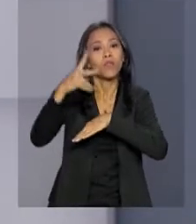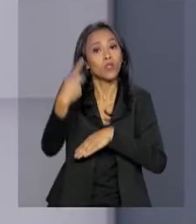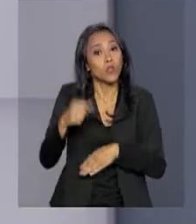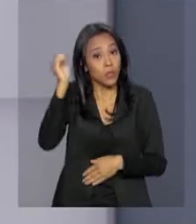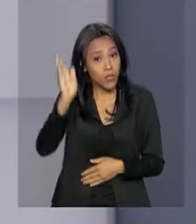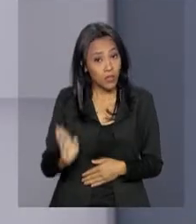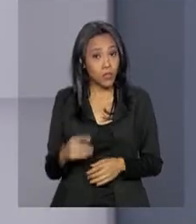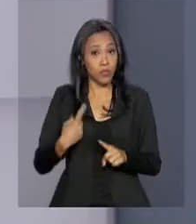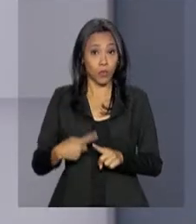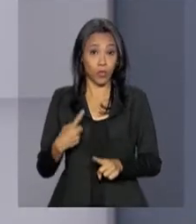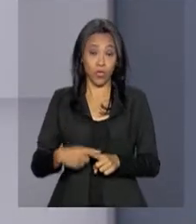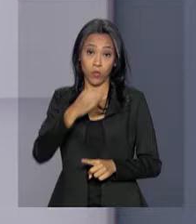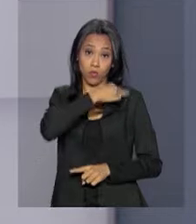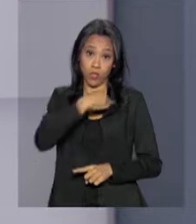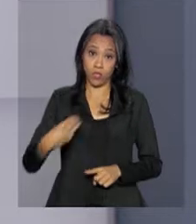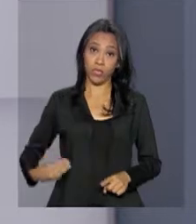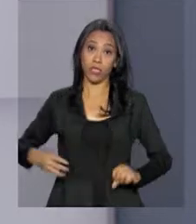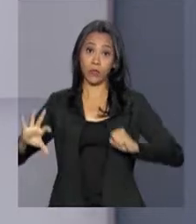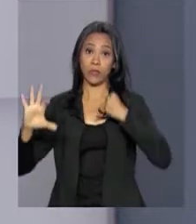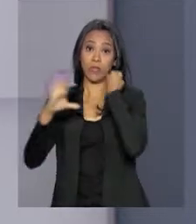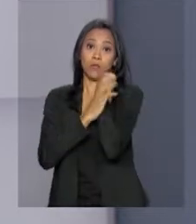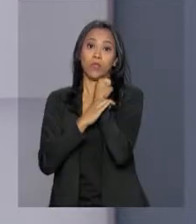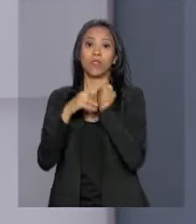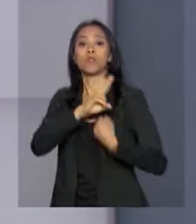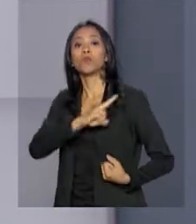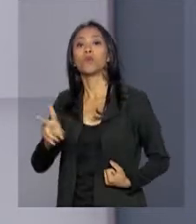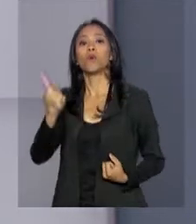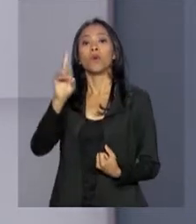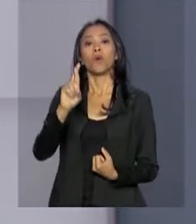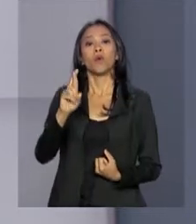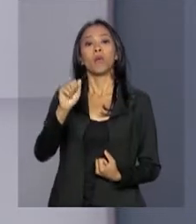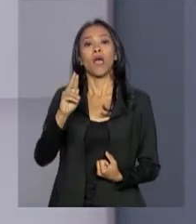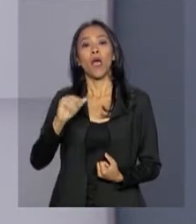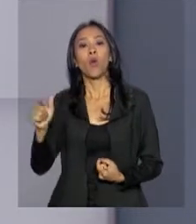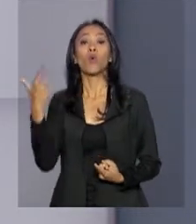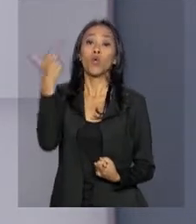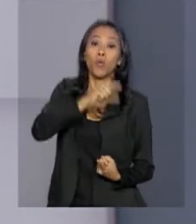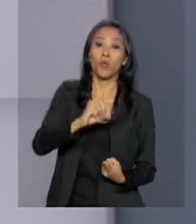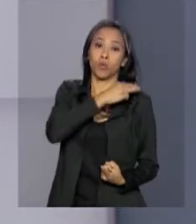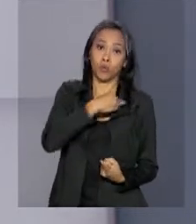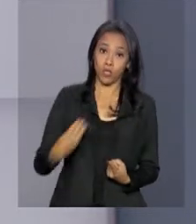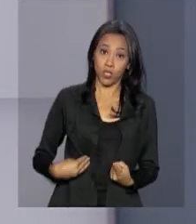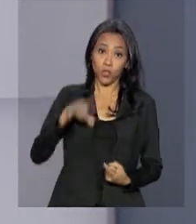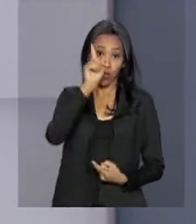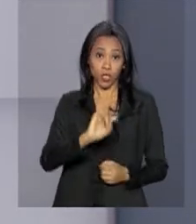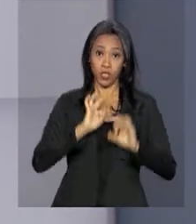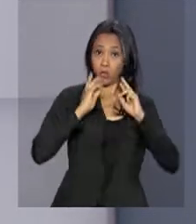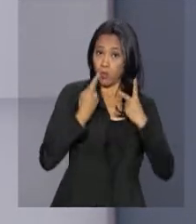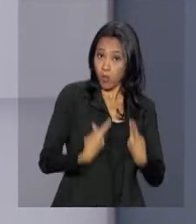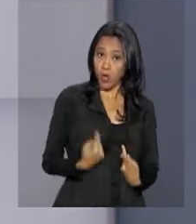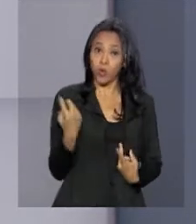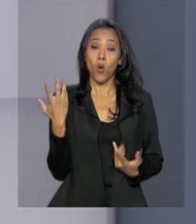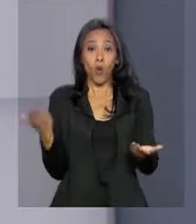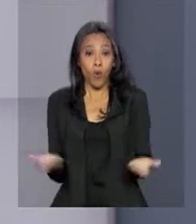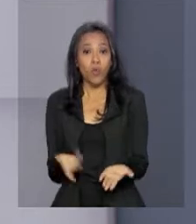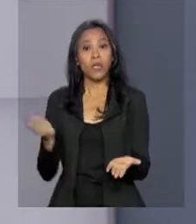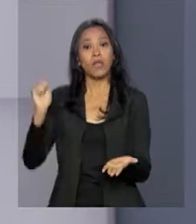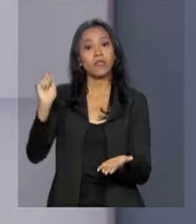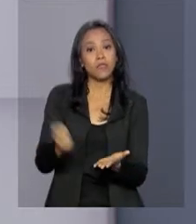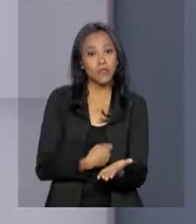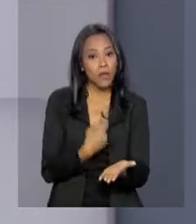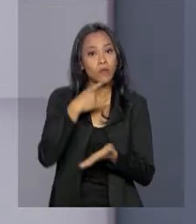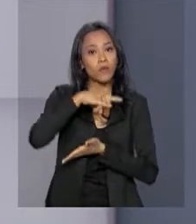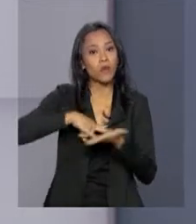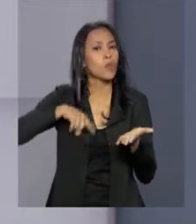do brasil porque o ministro da segurança pública raul jungmann o ministro dos direitos humanos estava rocha assinaram hoje uma portaria que